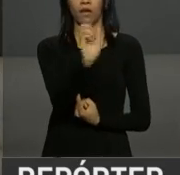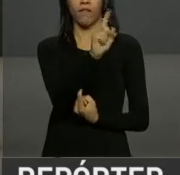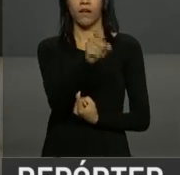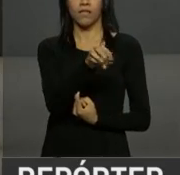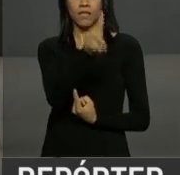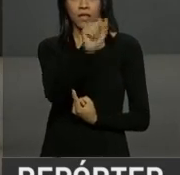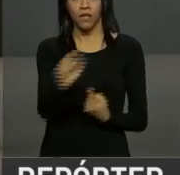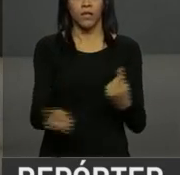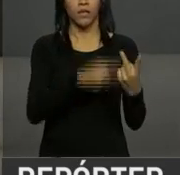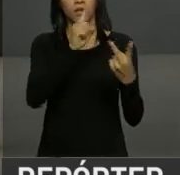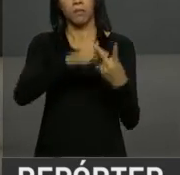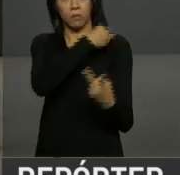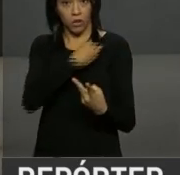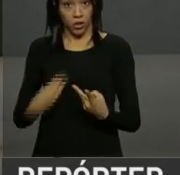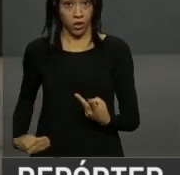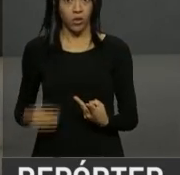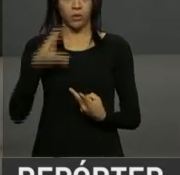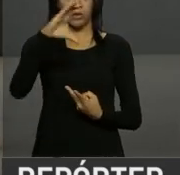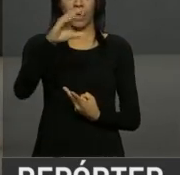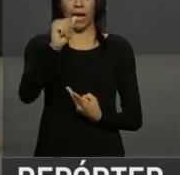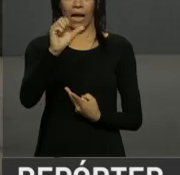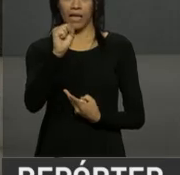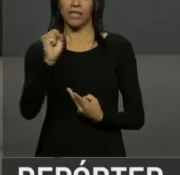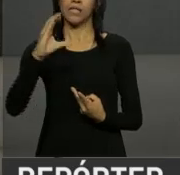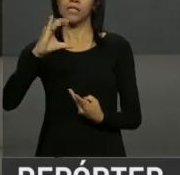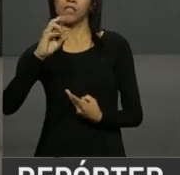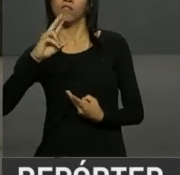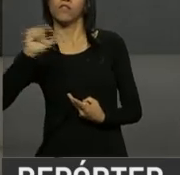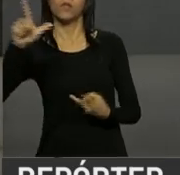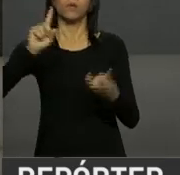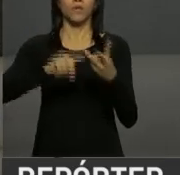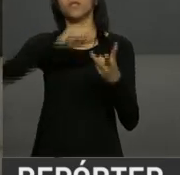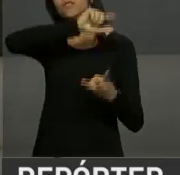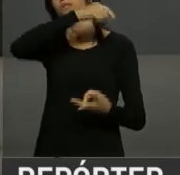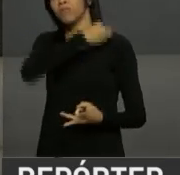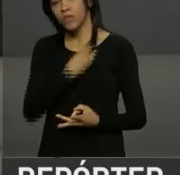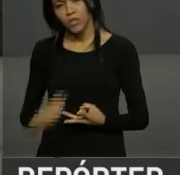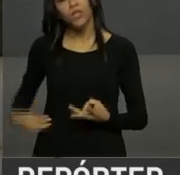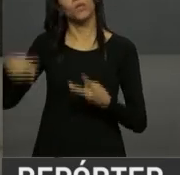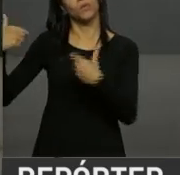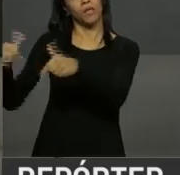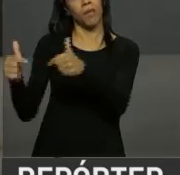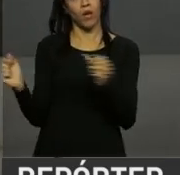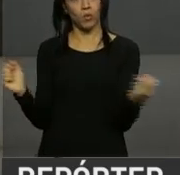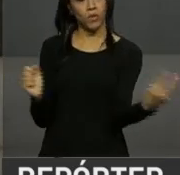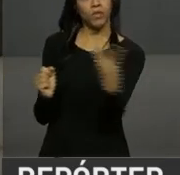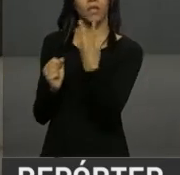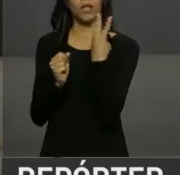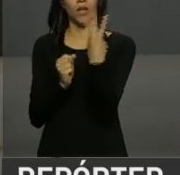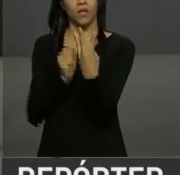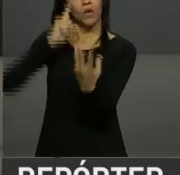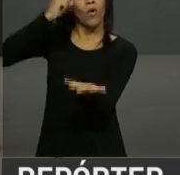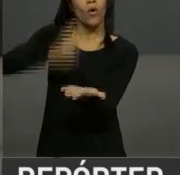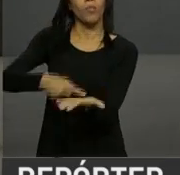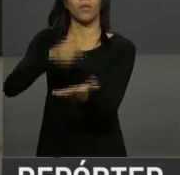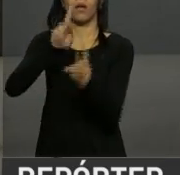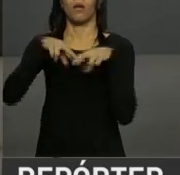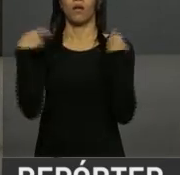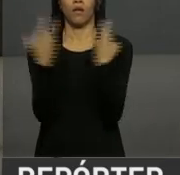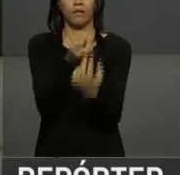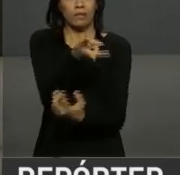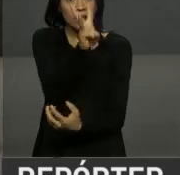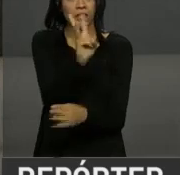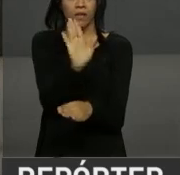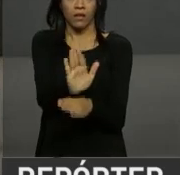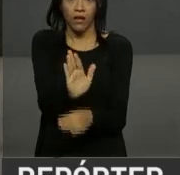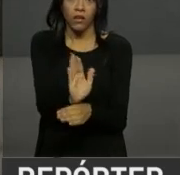da Casa Civil, Eliseu Padilha, e do Trabalho, Ronaldo Nogueira. Essa reunião está marcada para as 15h aqui no Palácio do